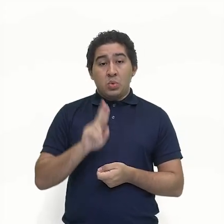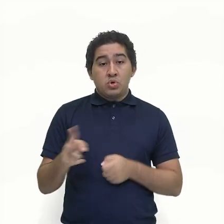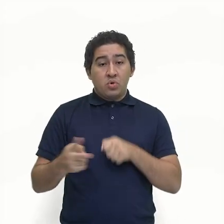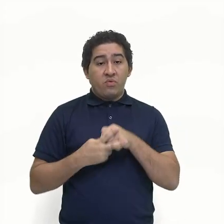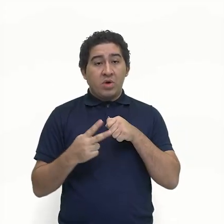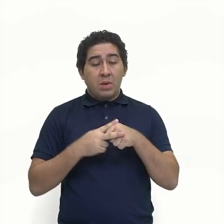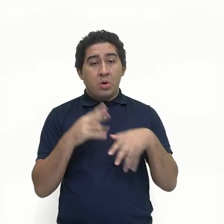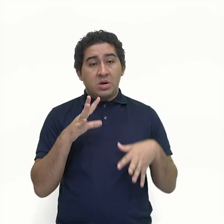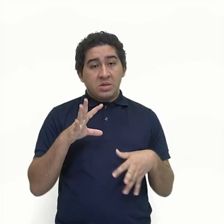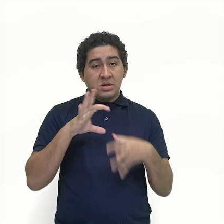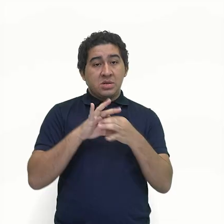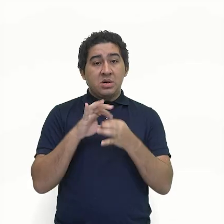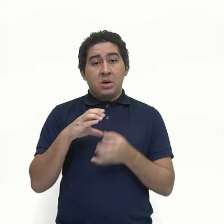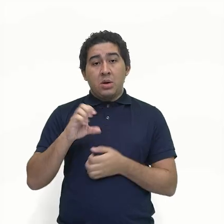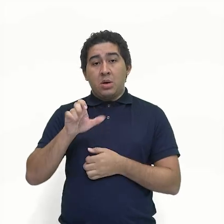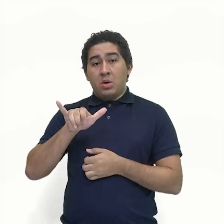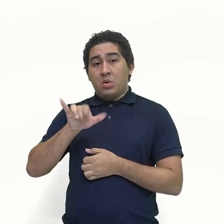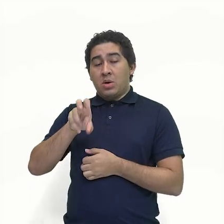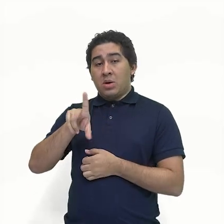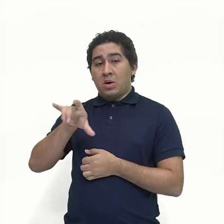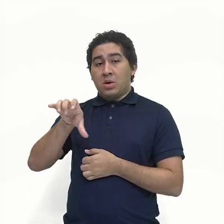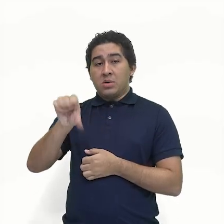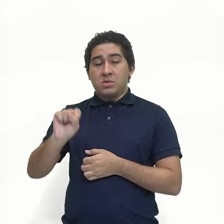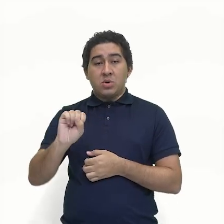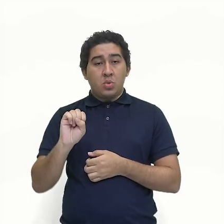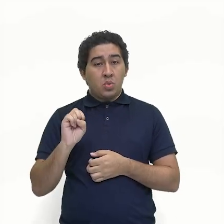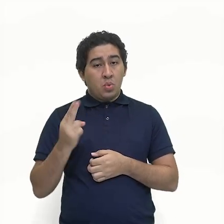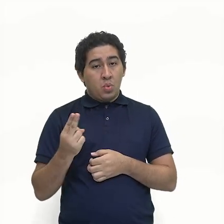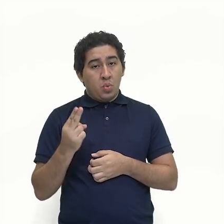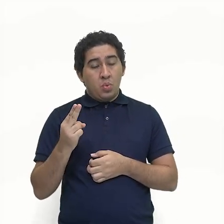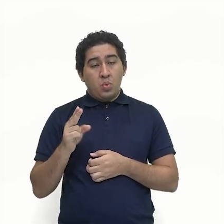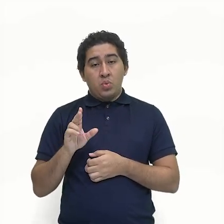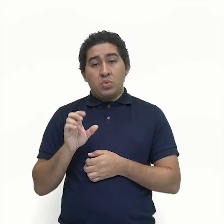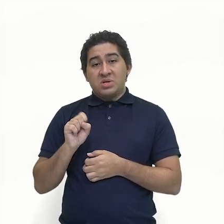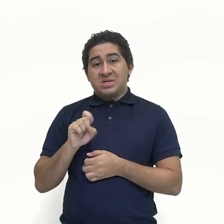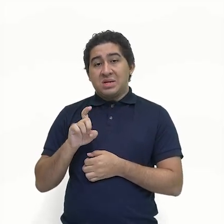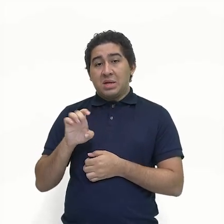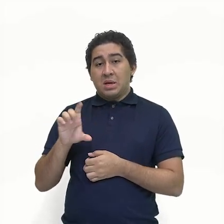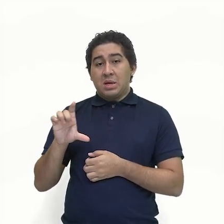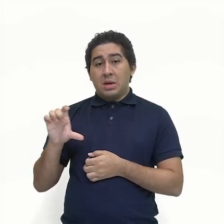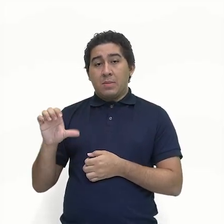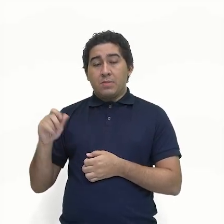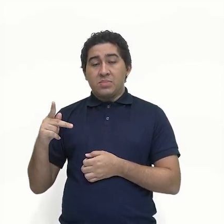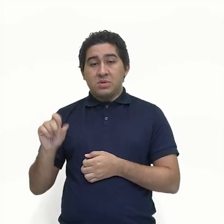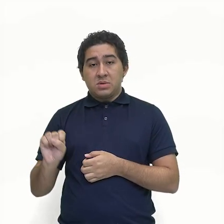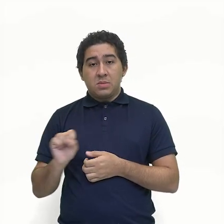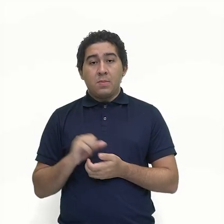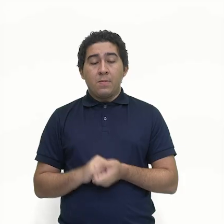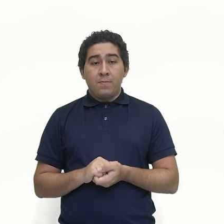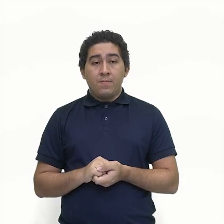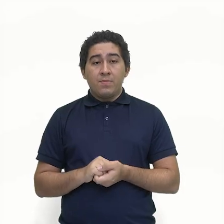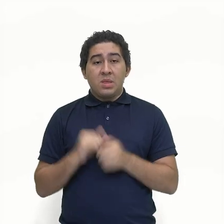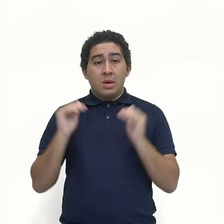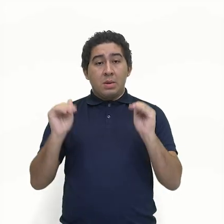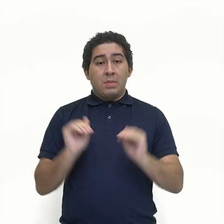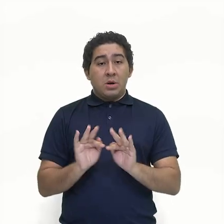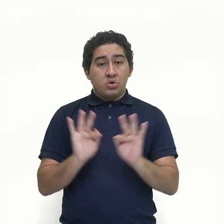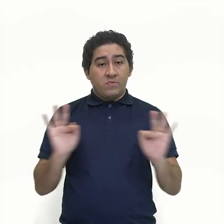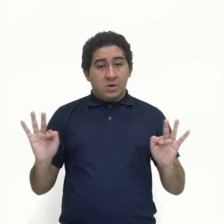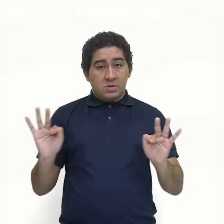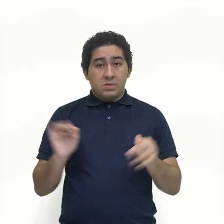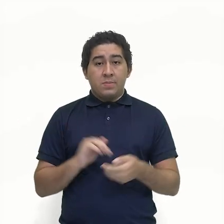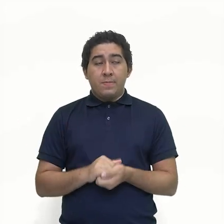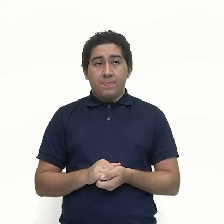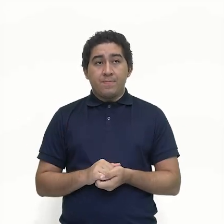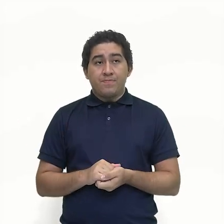aqui, cries ou sleeps, ok? Bruna in her